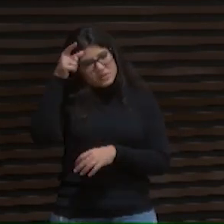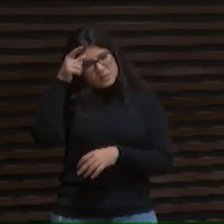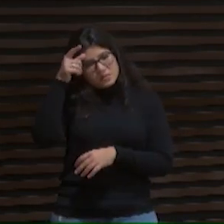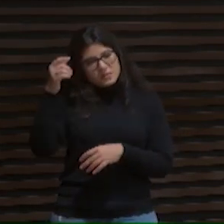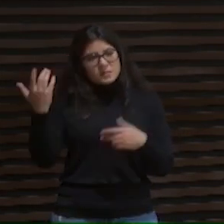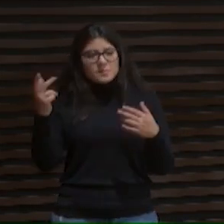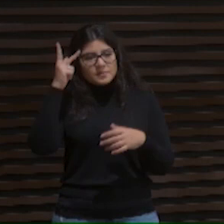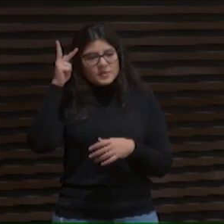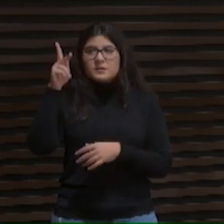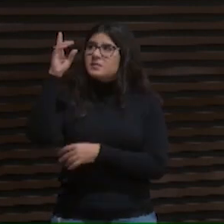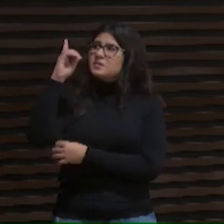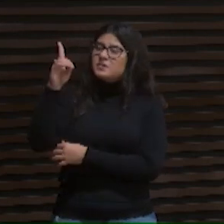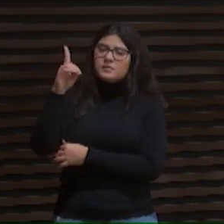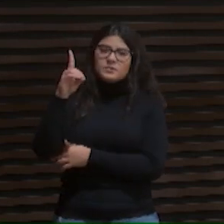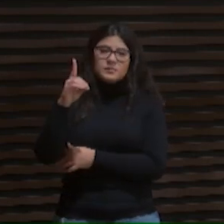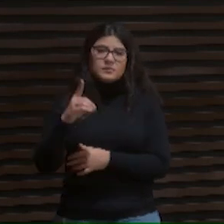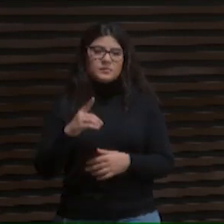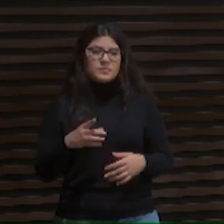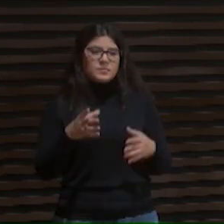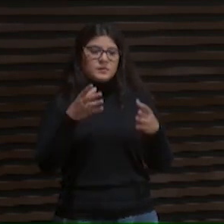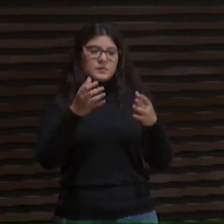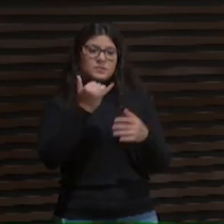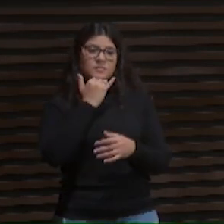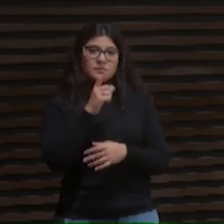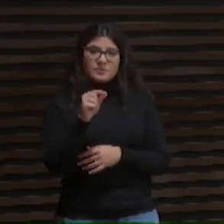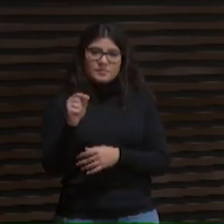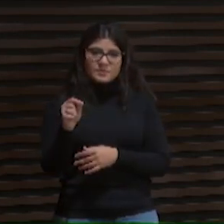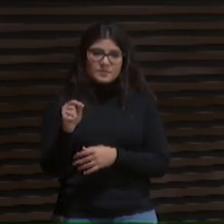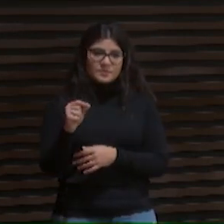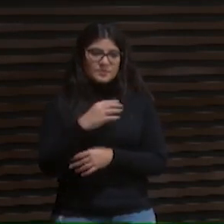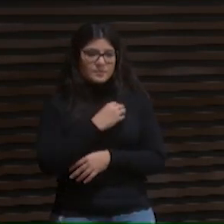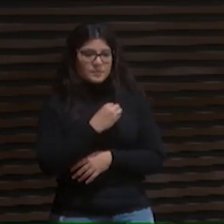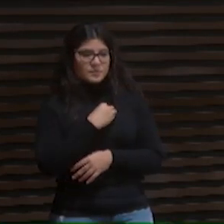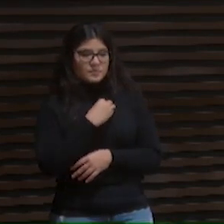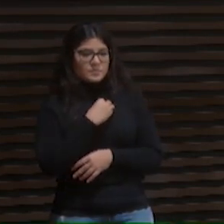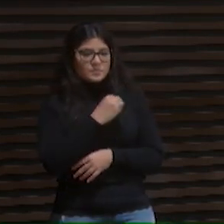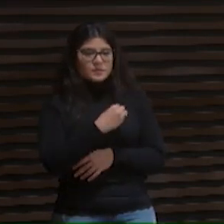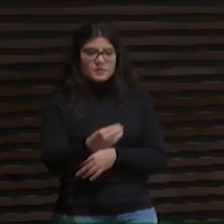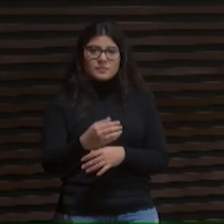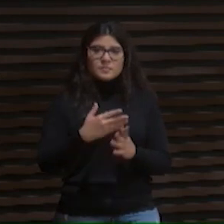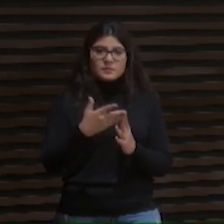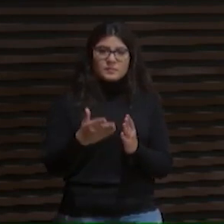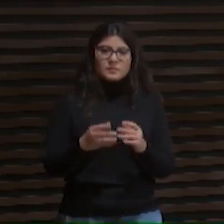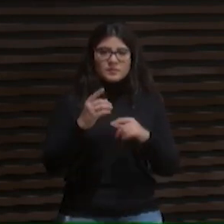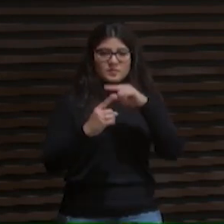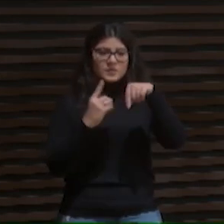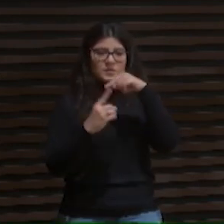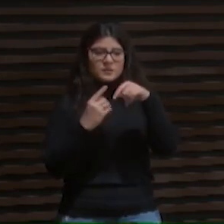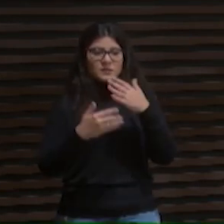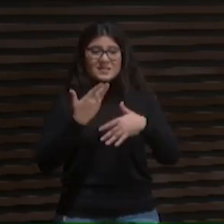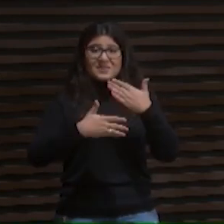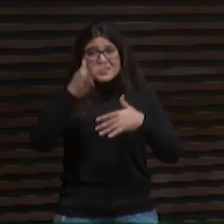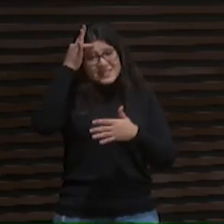fim de receberem eles remissão de pecados e herança entre os que são santificados pela